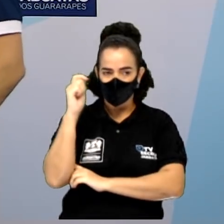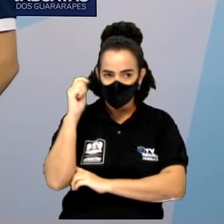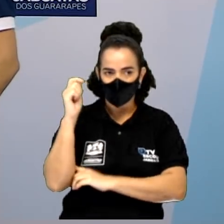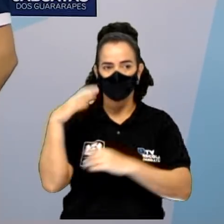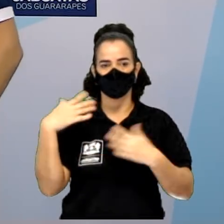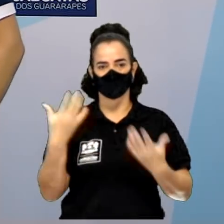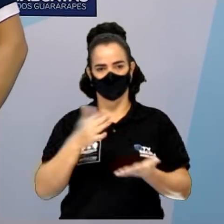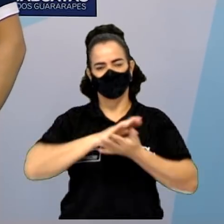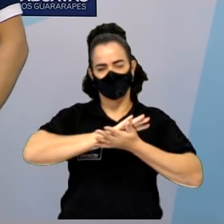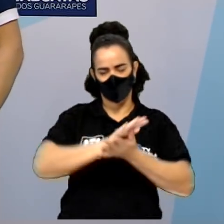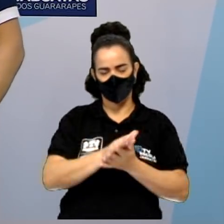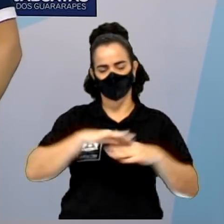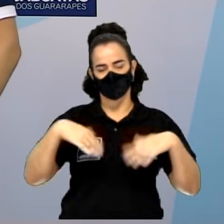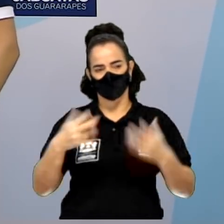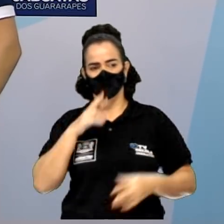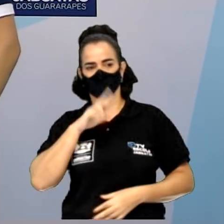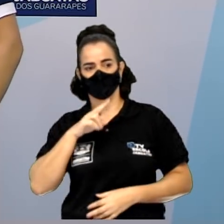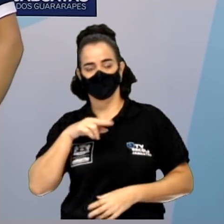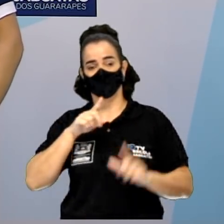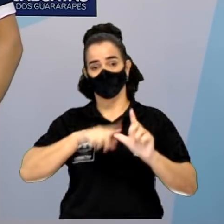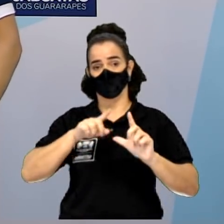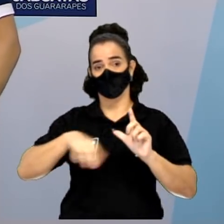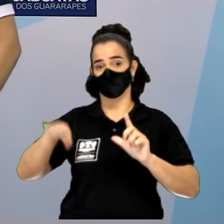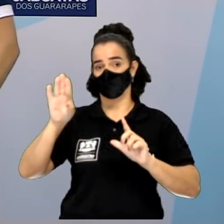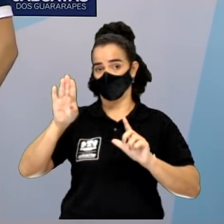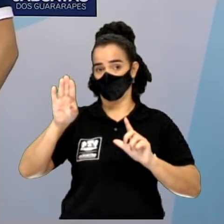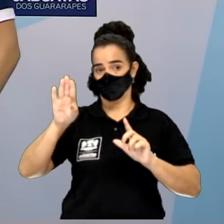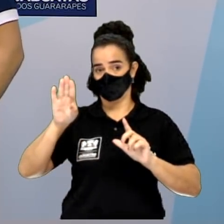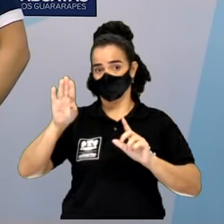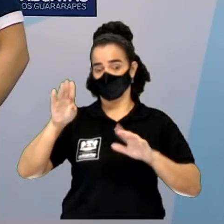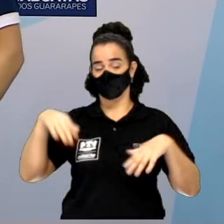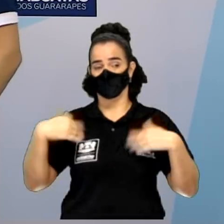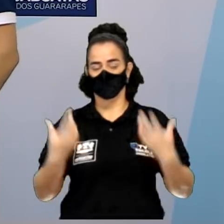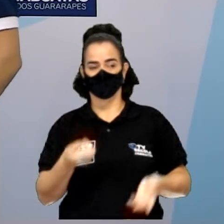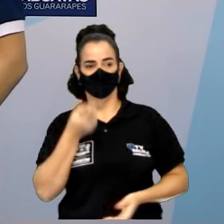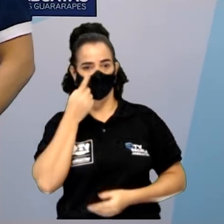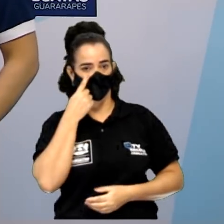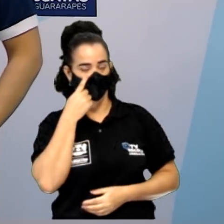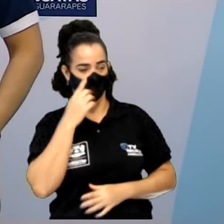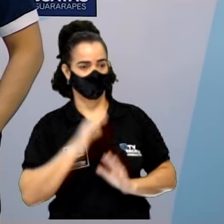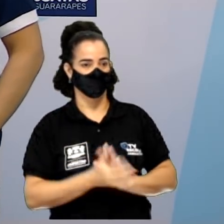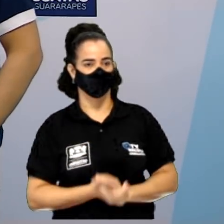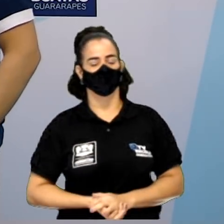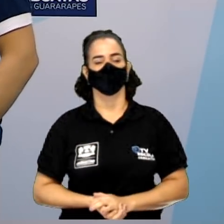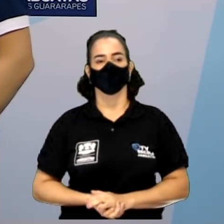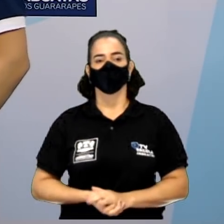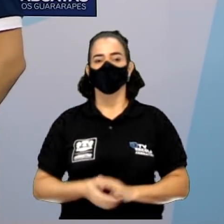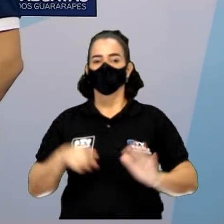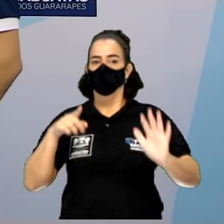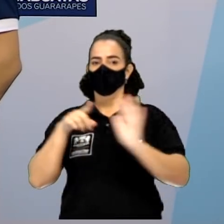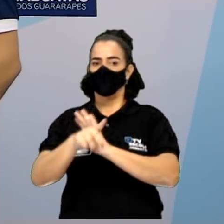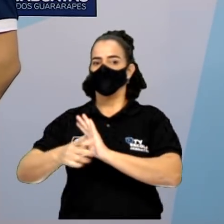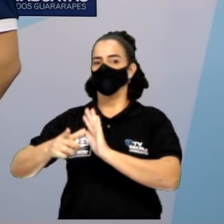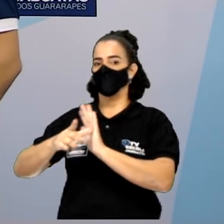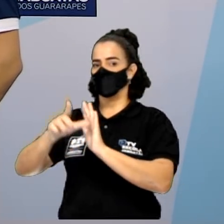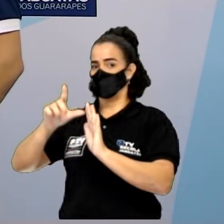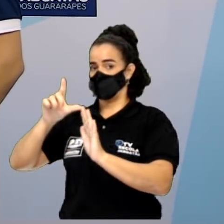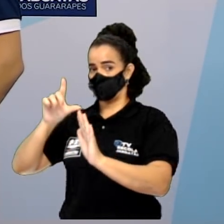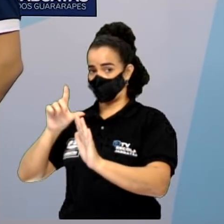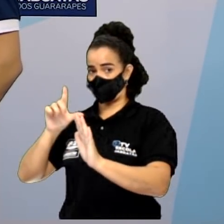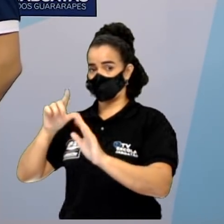o item B, ok? Eu estou falando isso para vocês porque fiquem atentos a um detalhe. A questão anterior, ela falava dessa